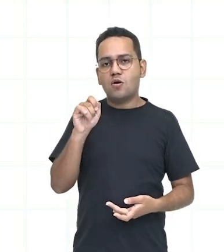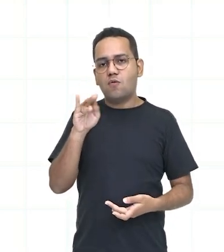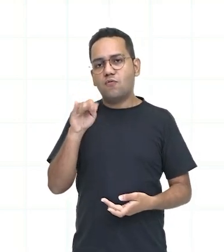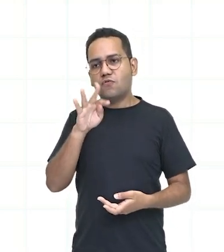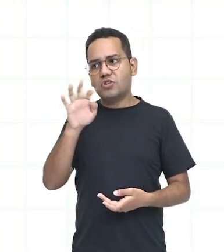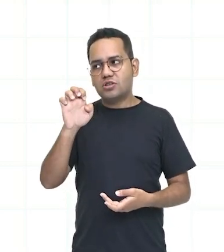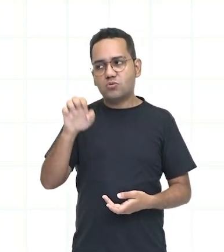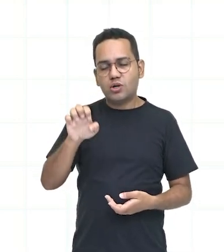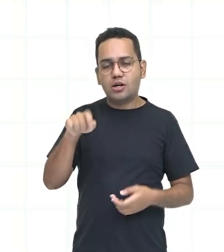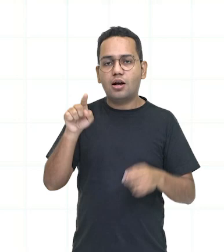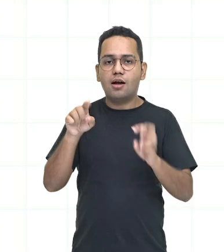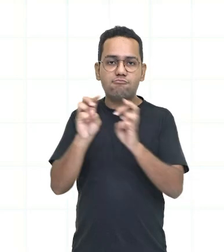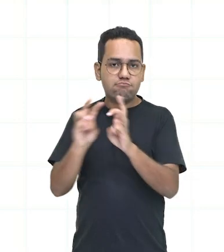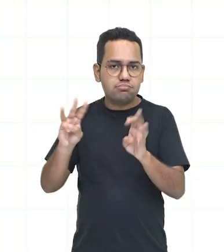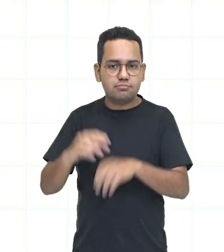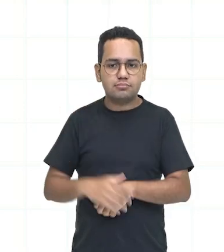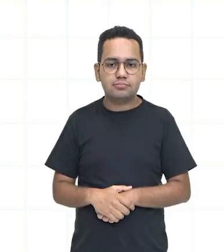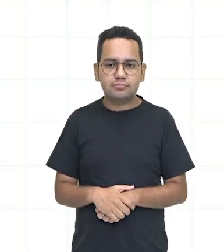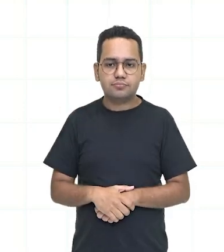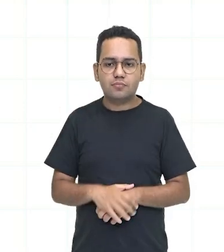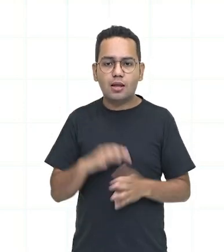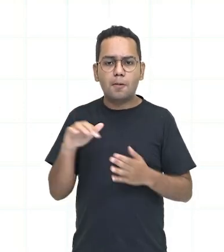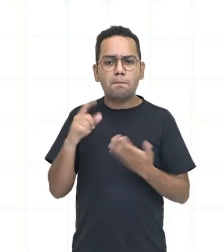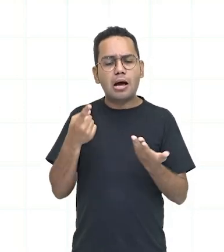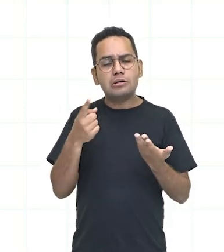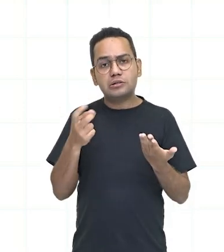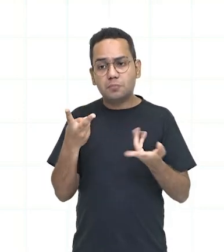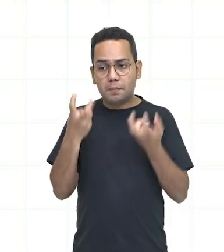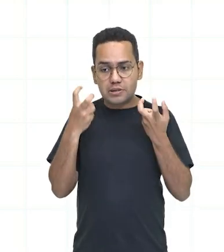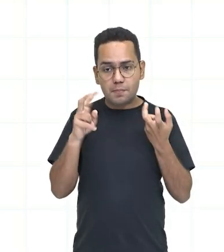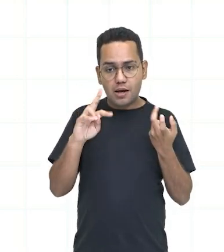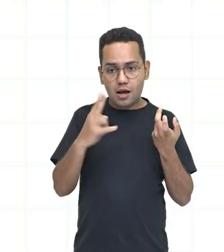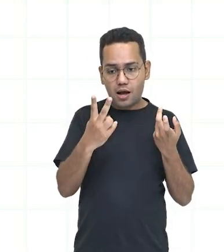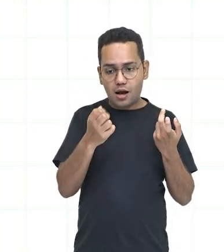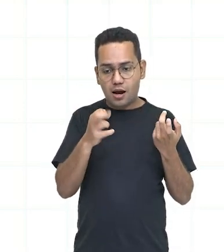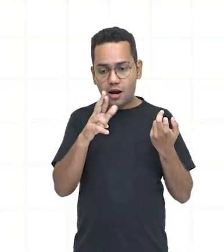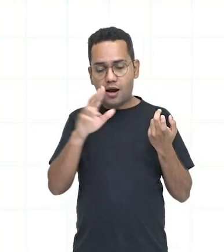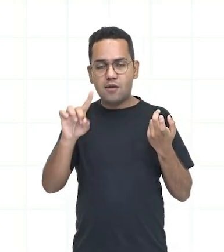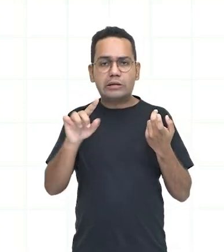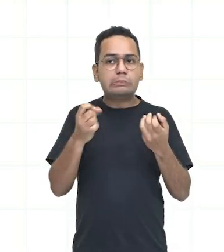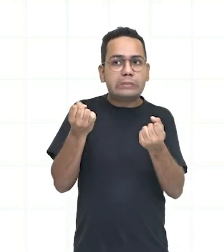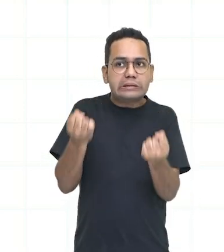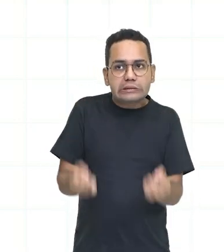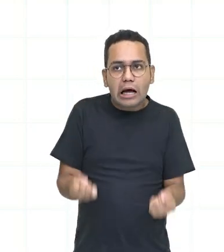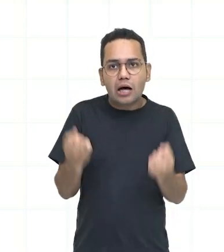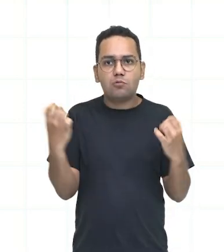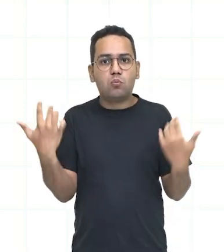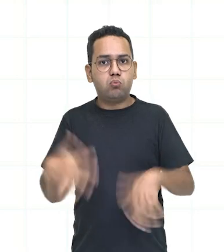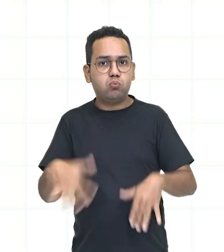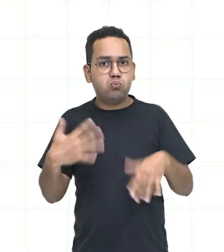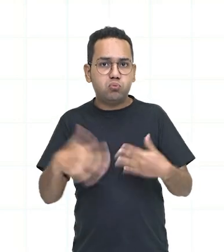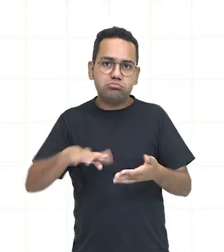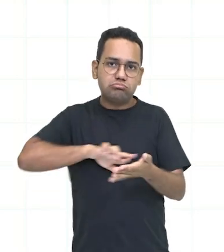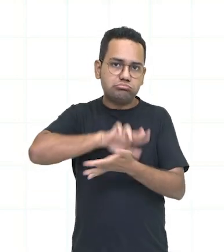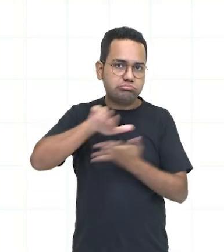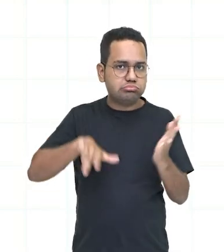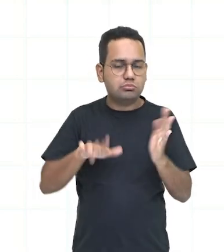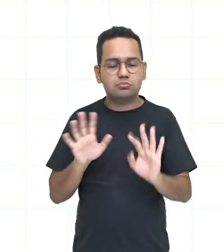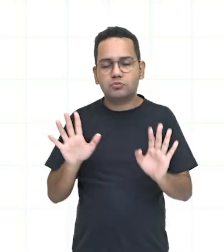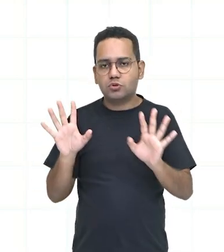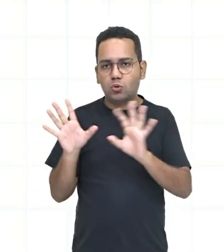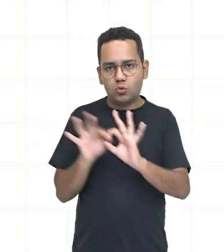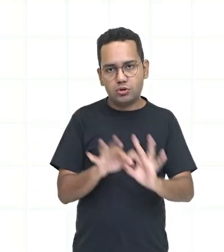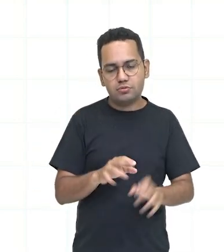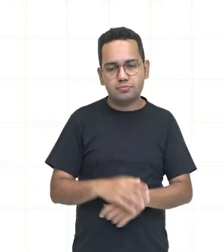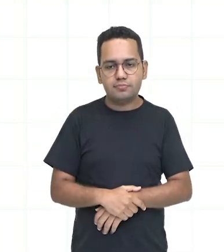que não são físicos, tá? Então, quando você ouvir a palavrinha hard, quer dizer duro, pesado, depende muito do contexto. Nesse caso